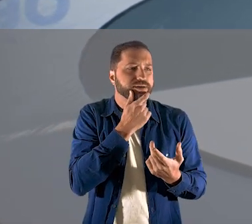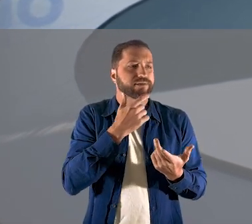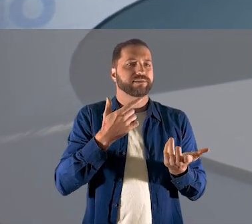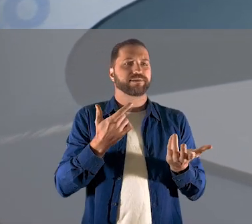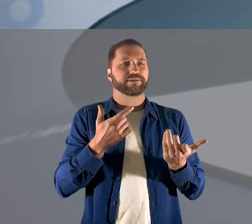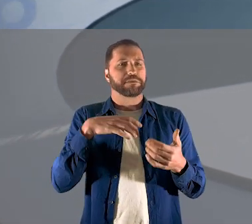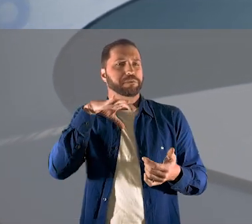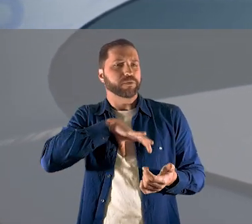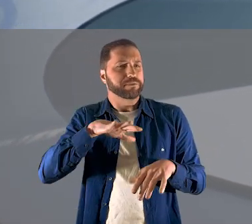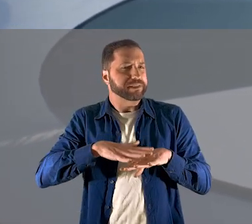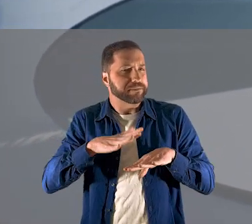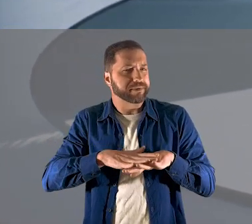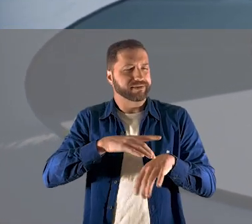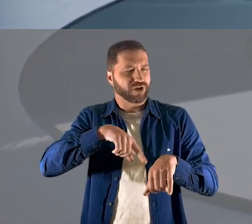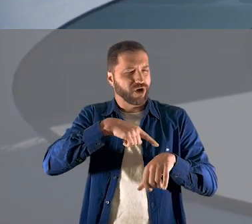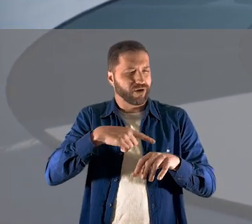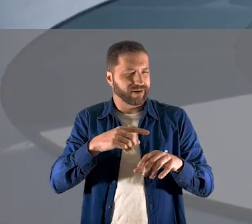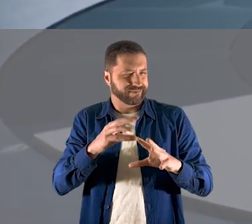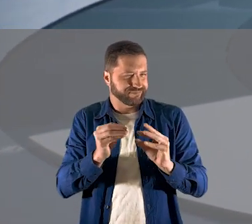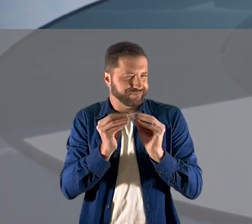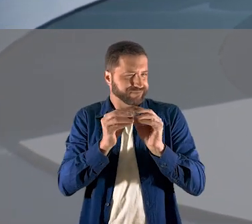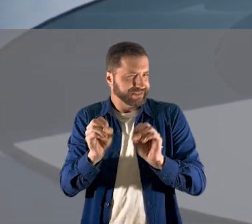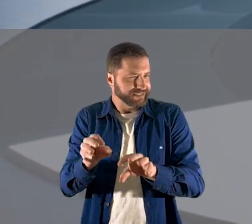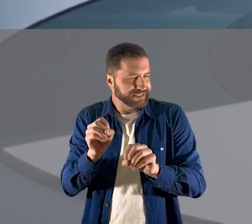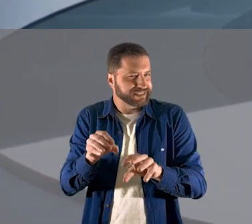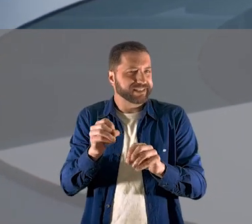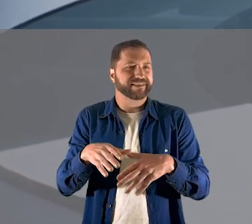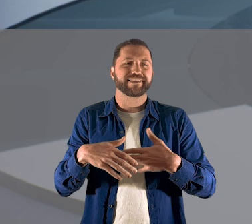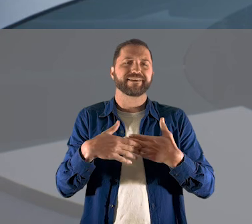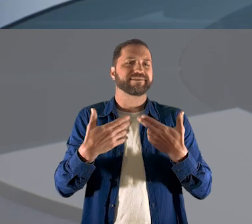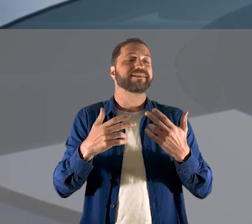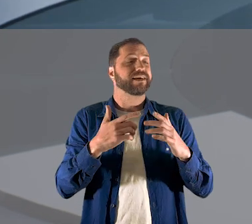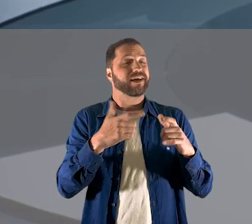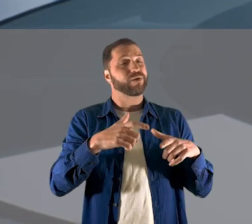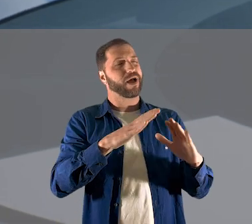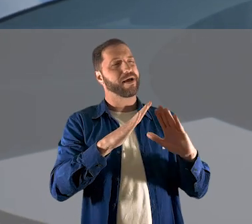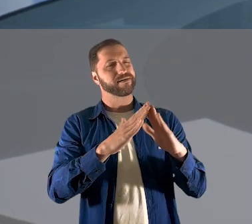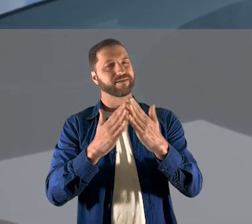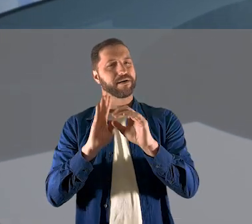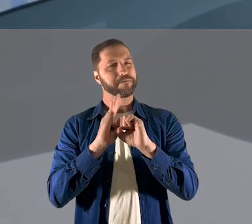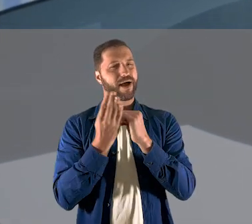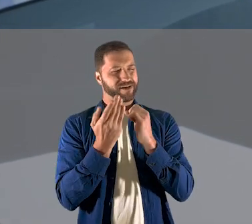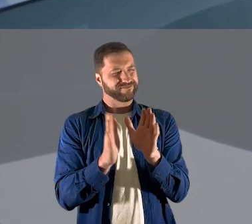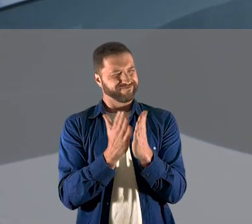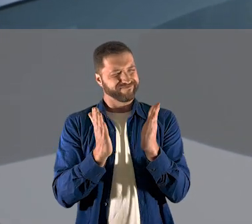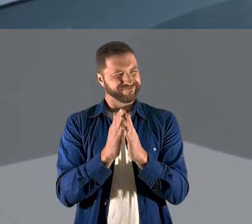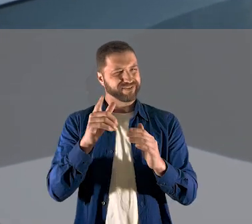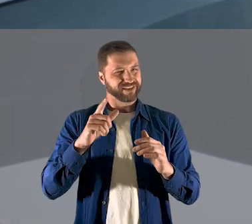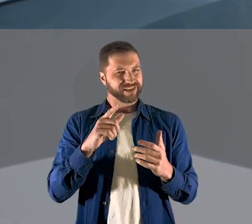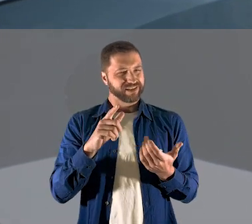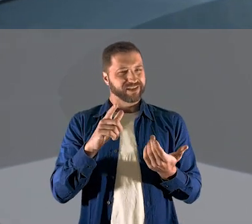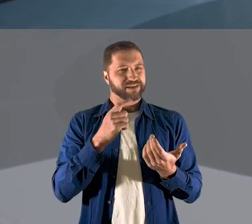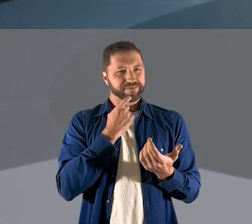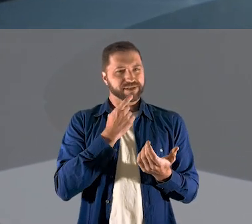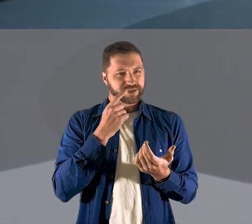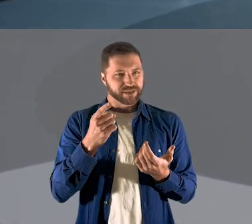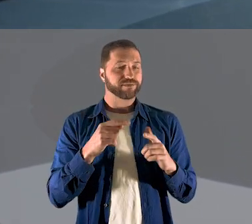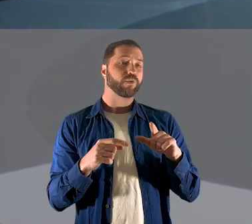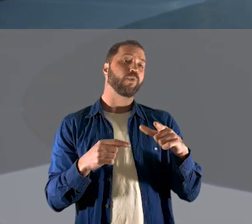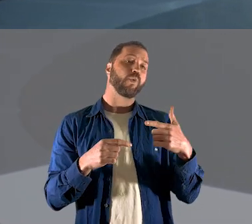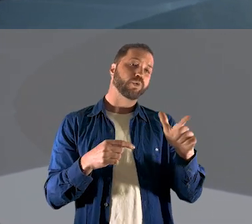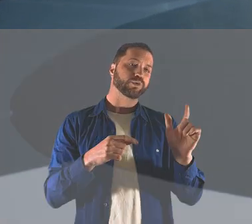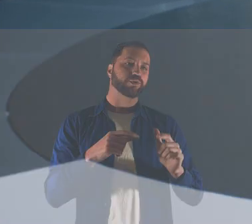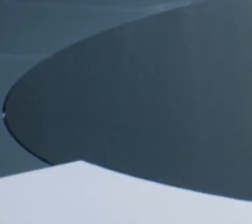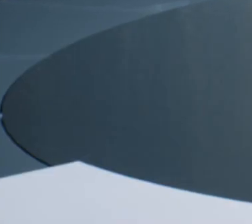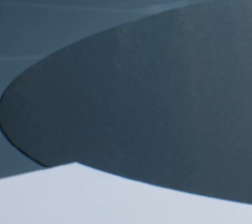inglês reforço escolar para crianças um bairro bem carente em Campinas e também o